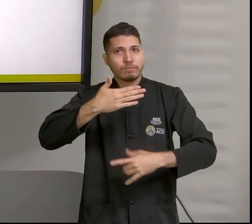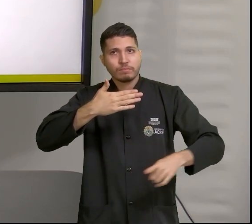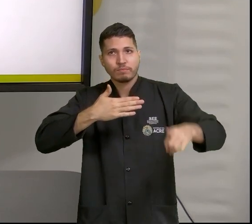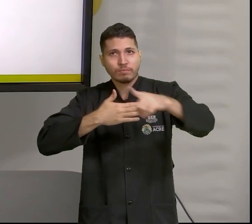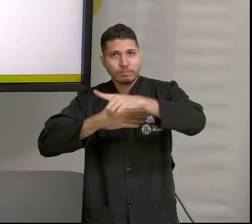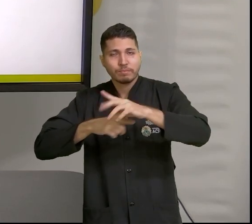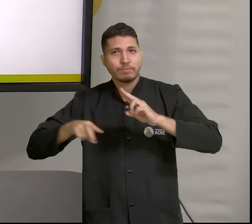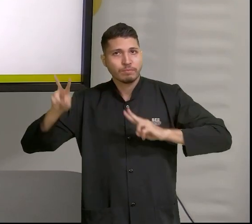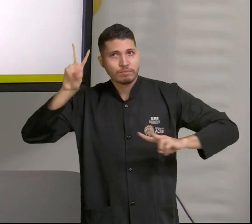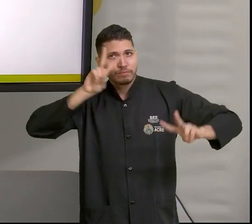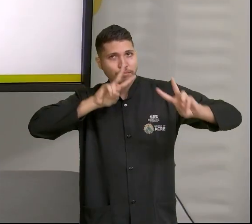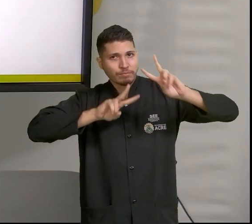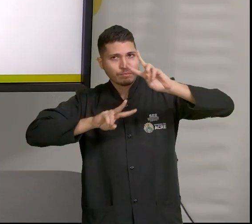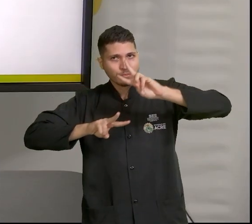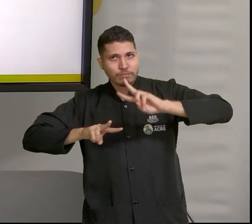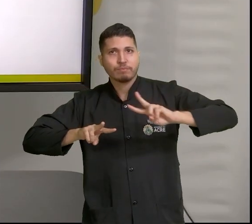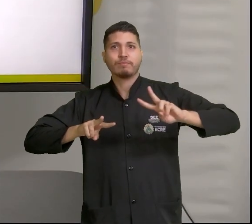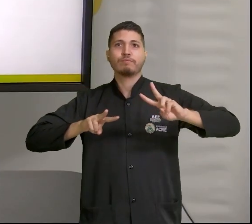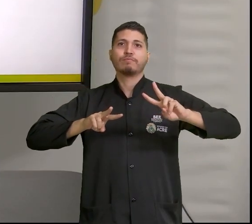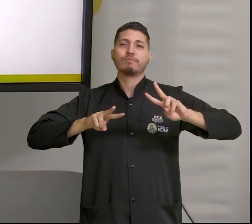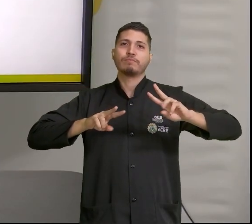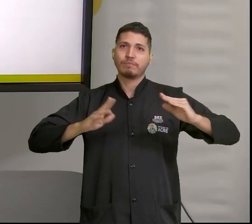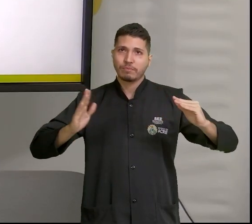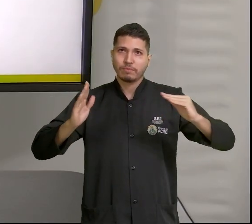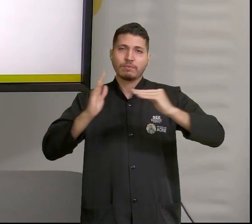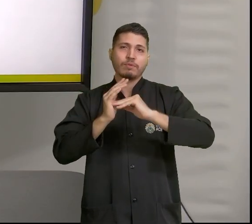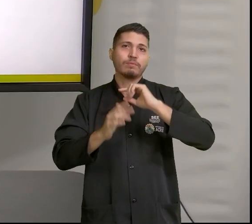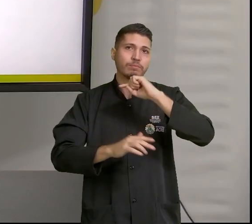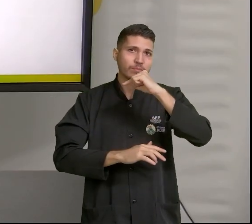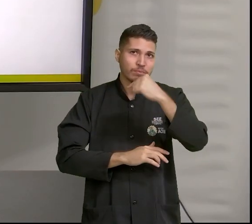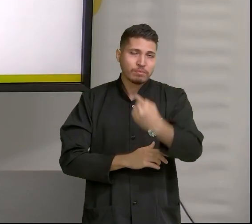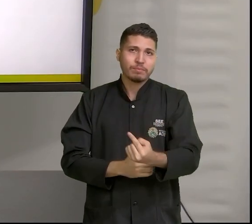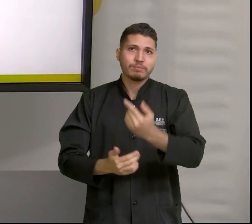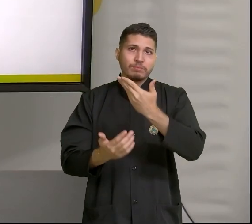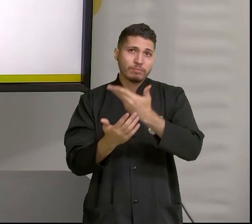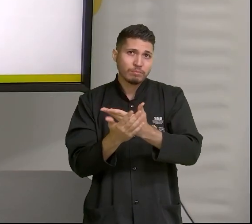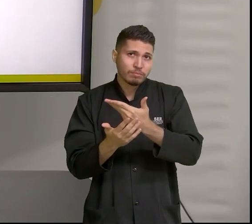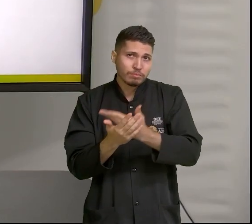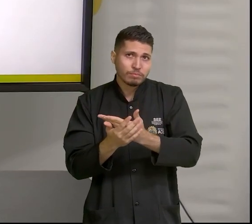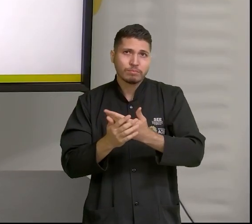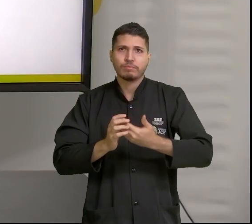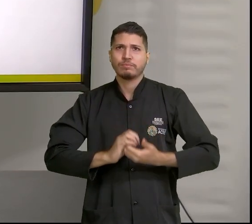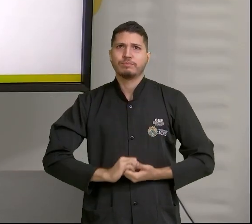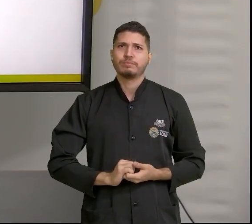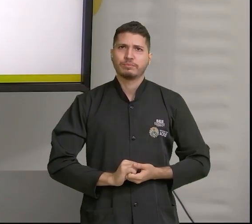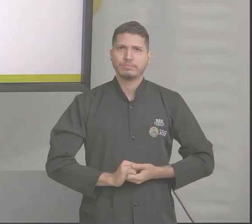E espero vocês na nossa próxima aula. Até mais!